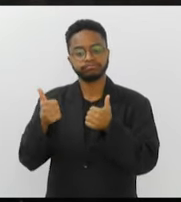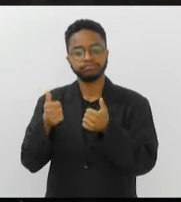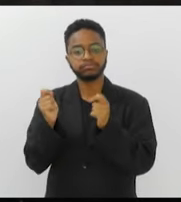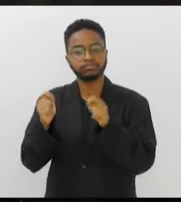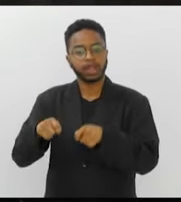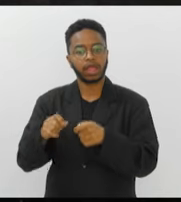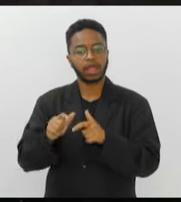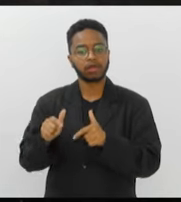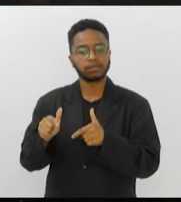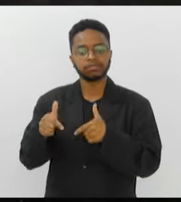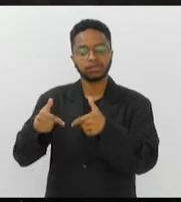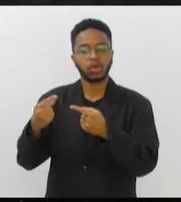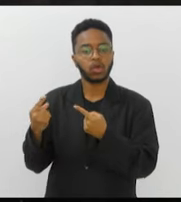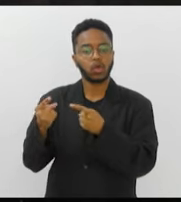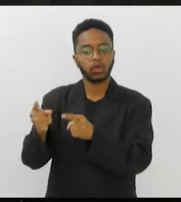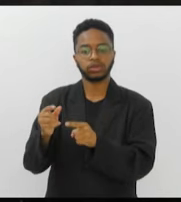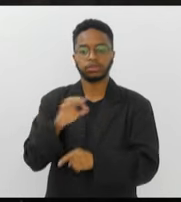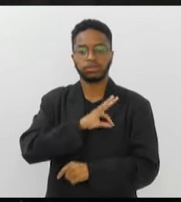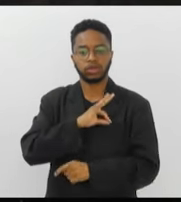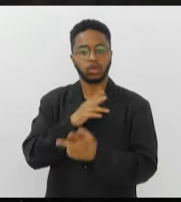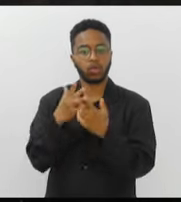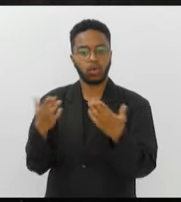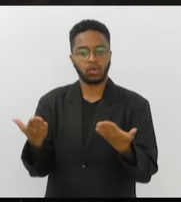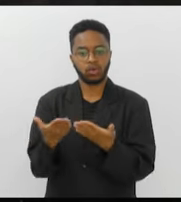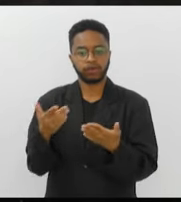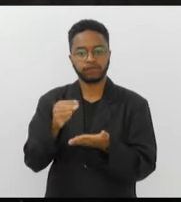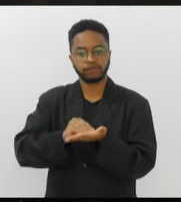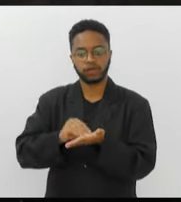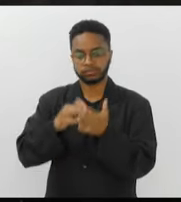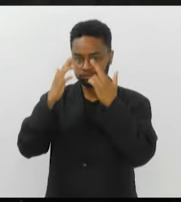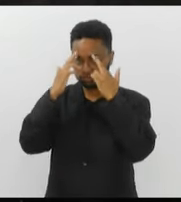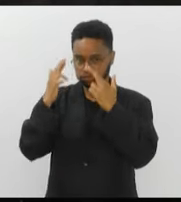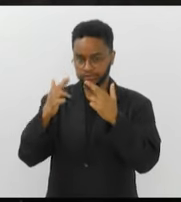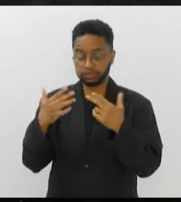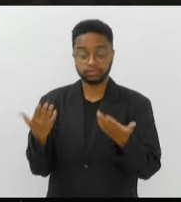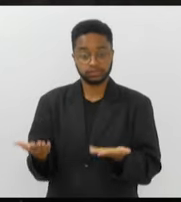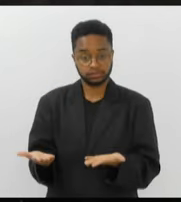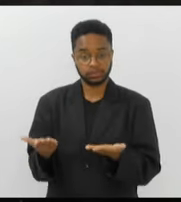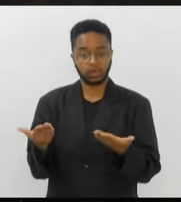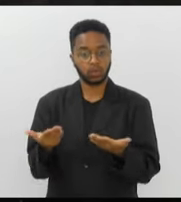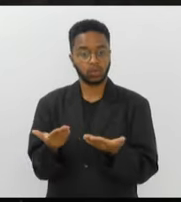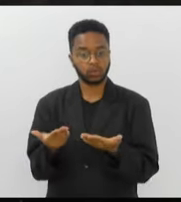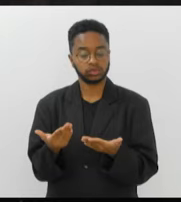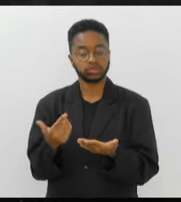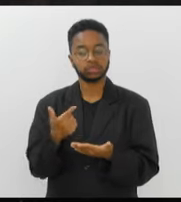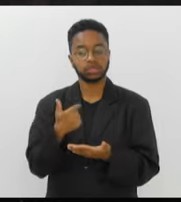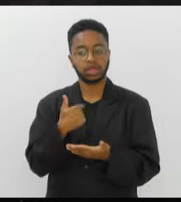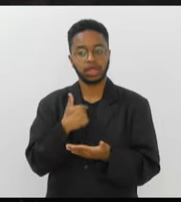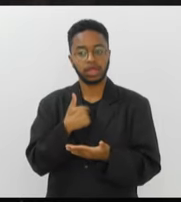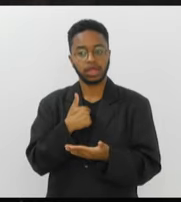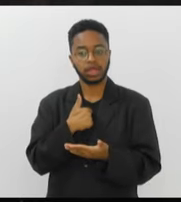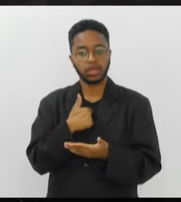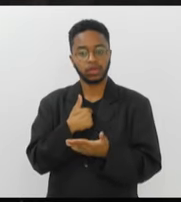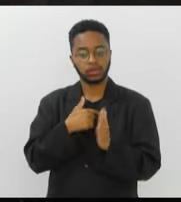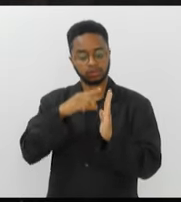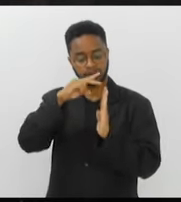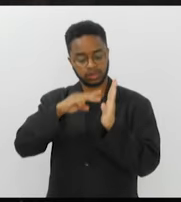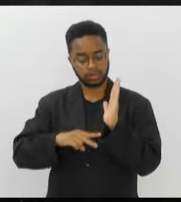polícia da forma como eles estão enfrentando, sem respeito algum. E hoje, gente, eu me pego com a matéria do